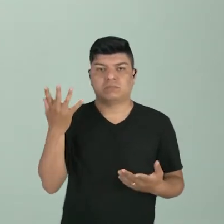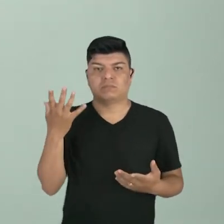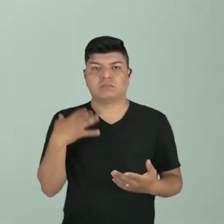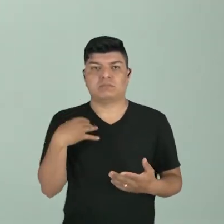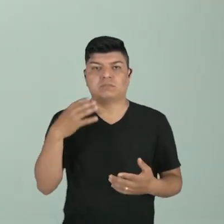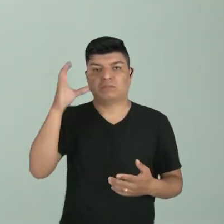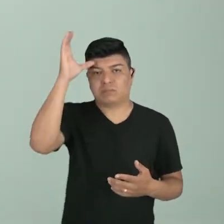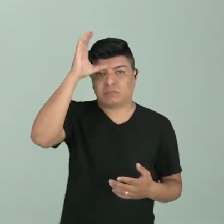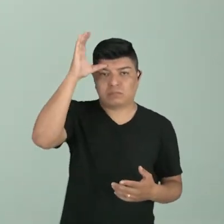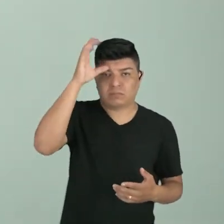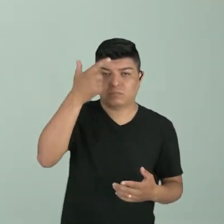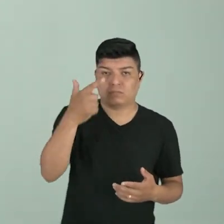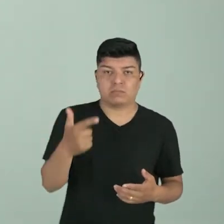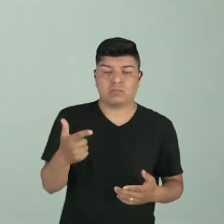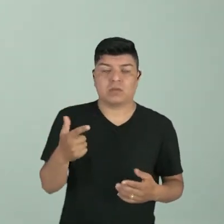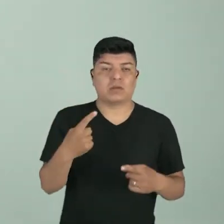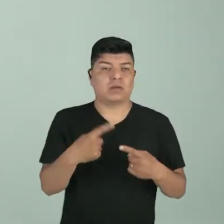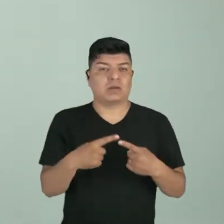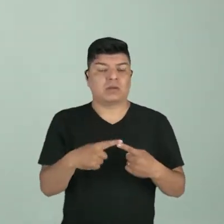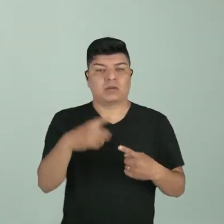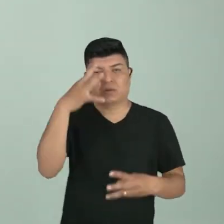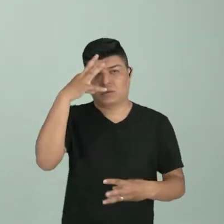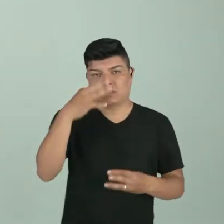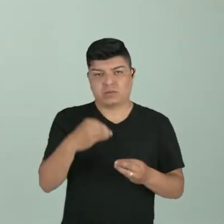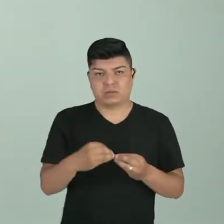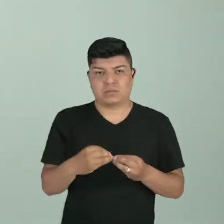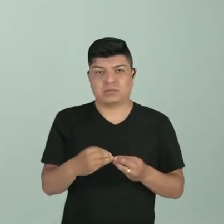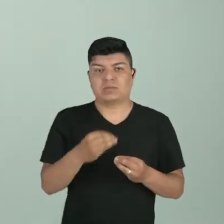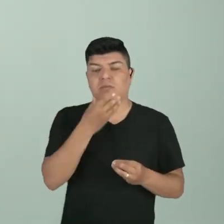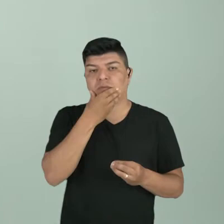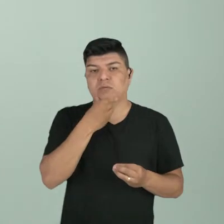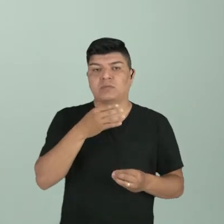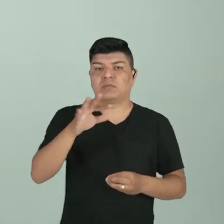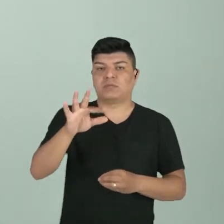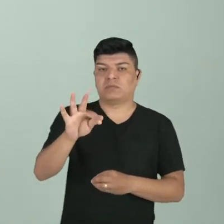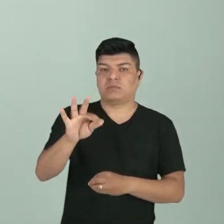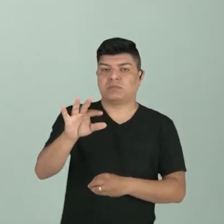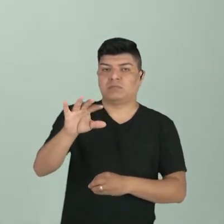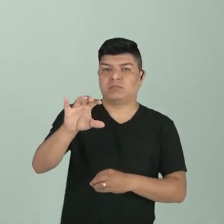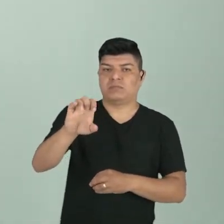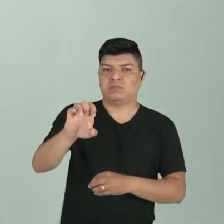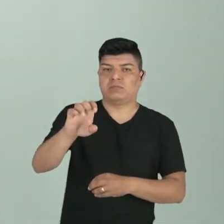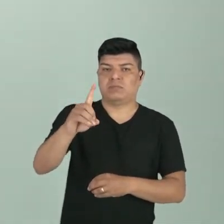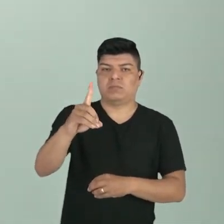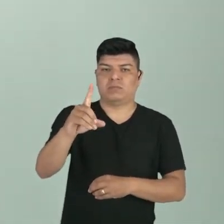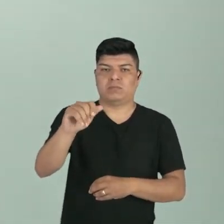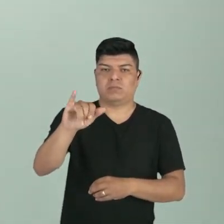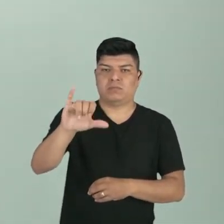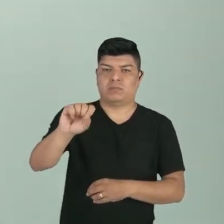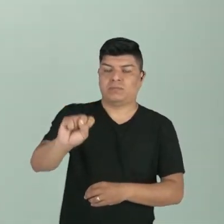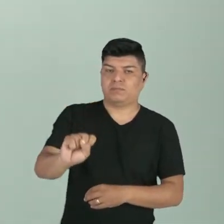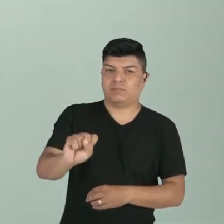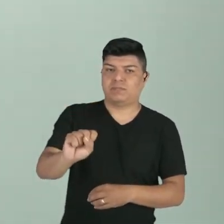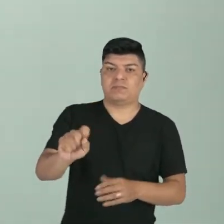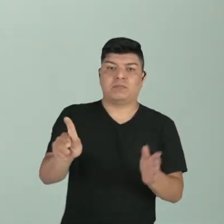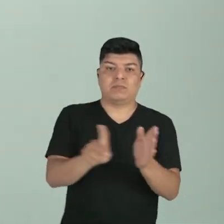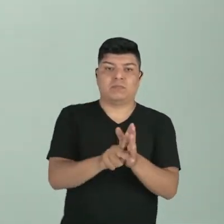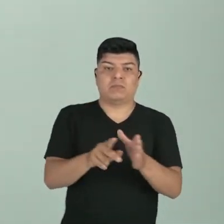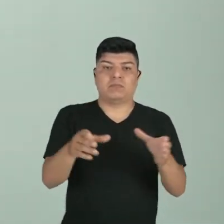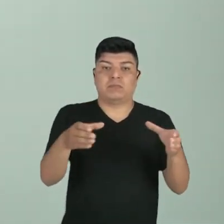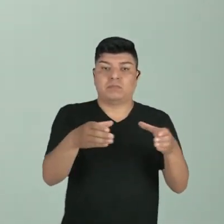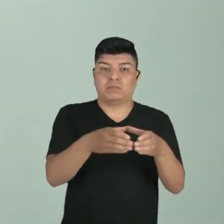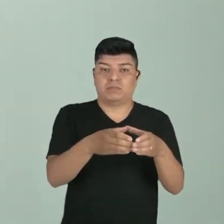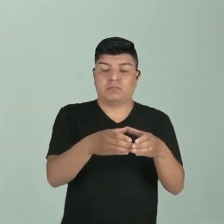consensual? Nós sabemos que os senhores feudais, eles eram proprietários de